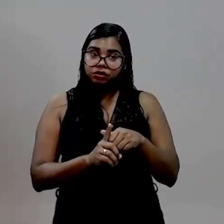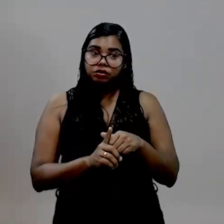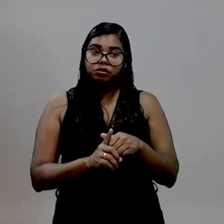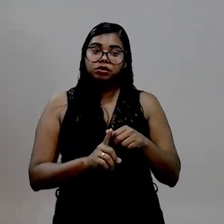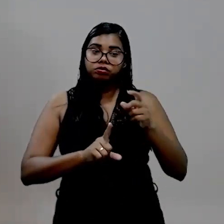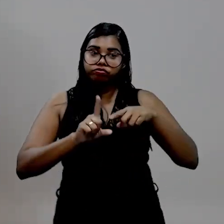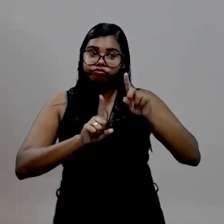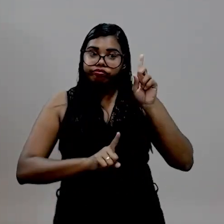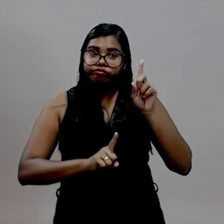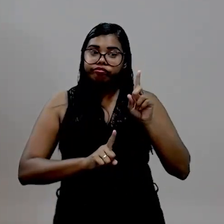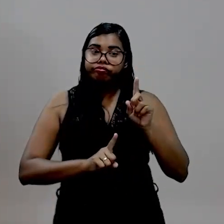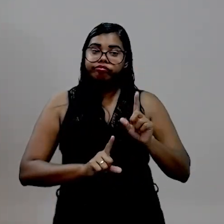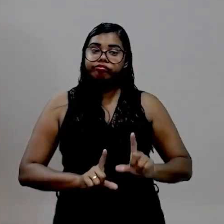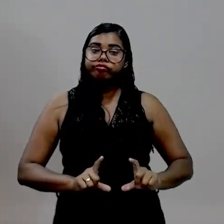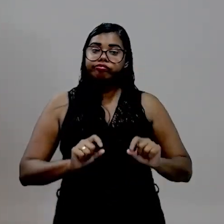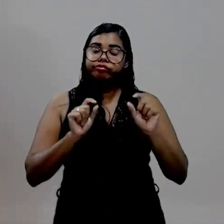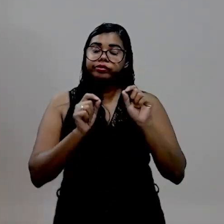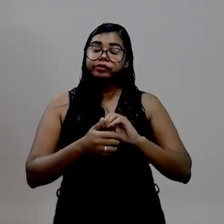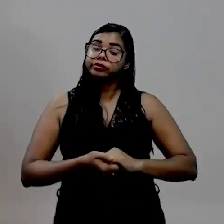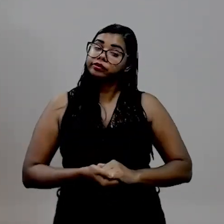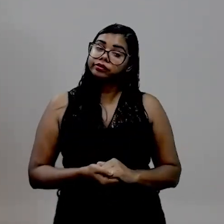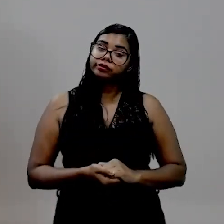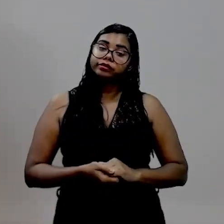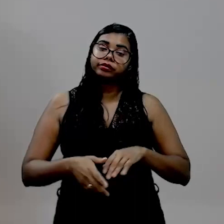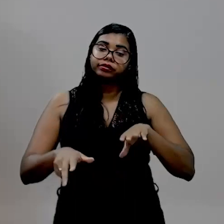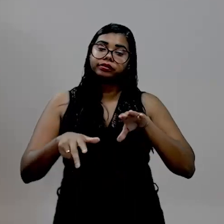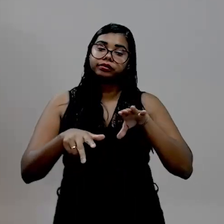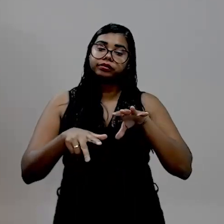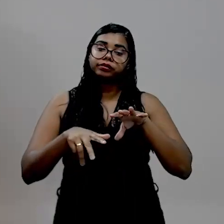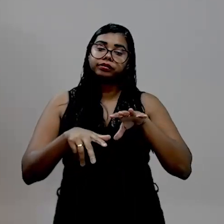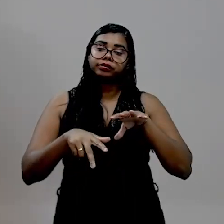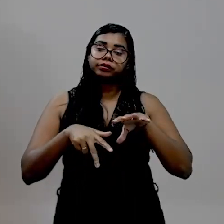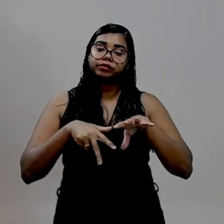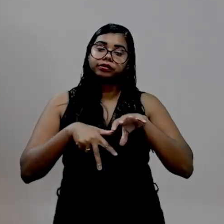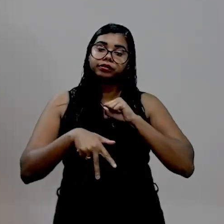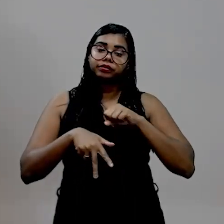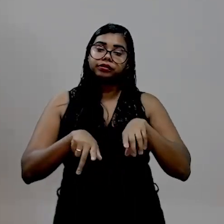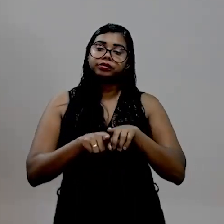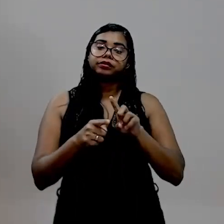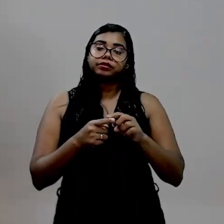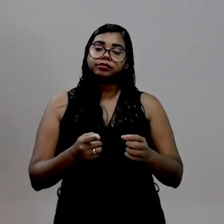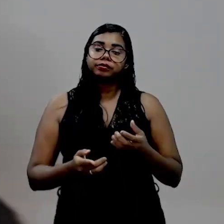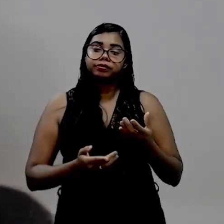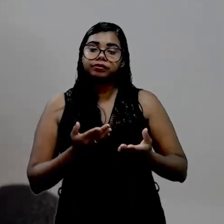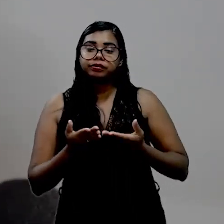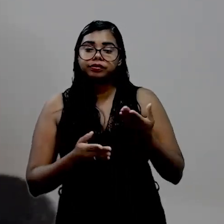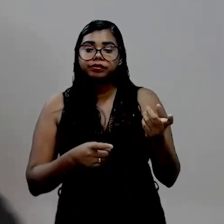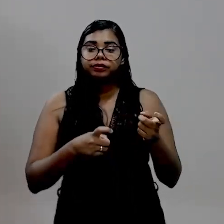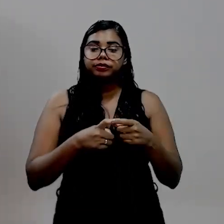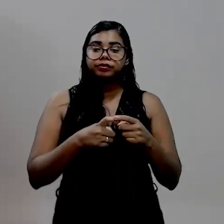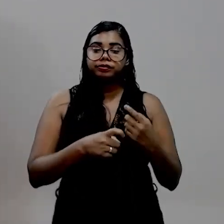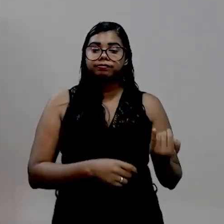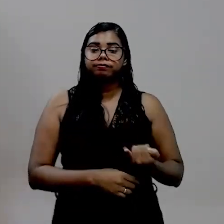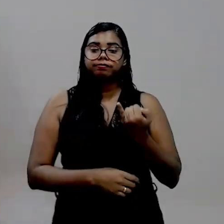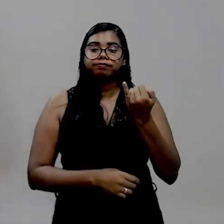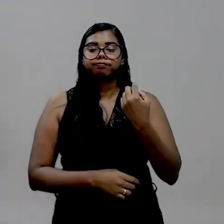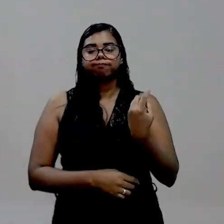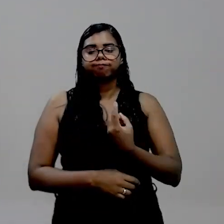história. Não é a prevenção, ou melhor, o acompanhamento, ele é